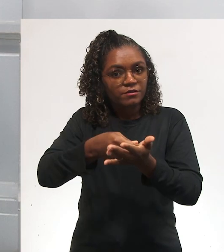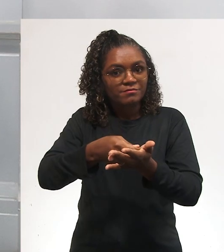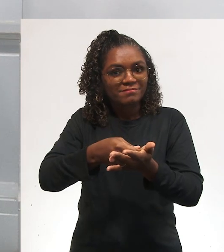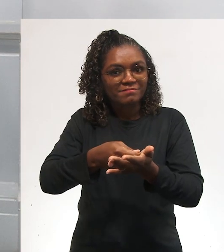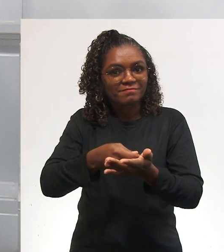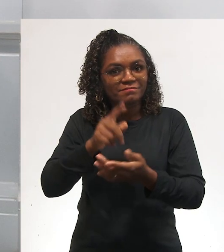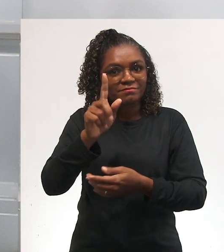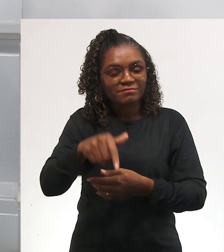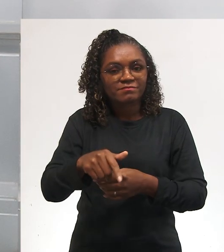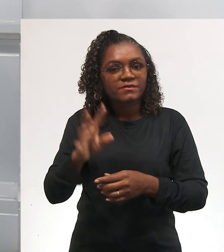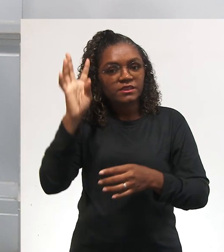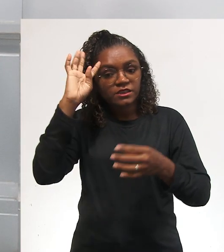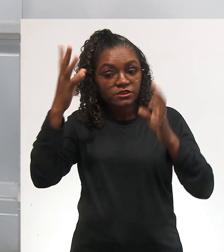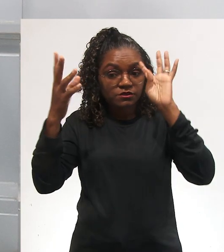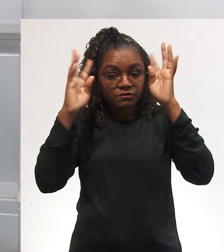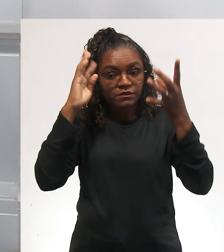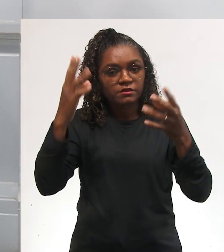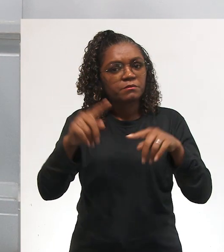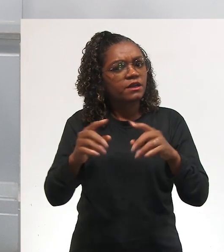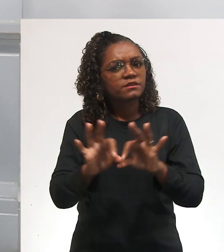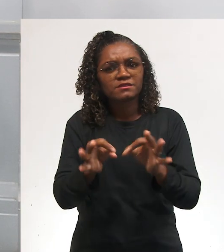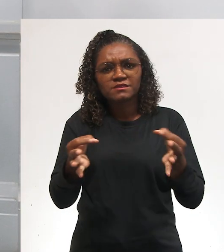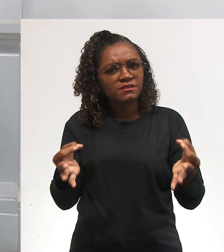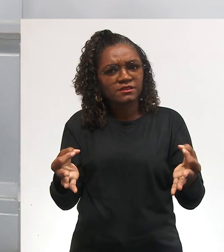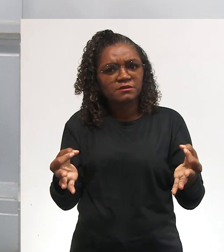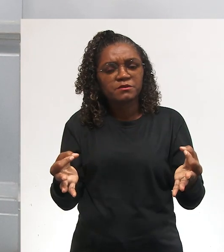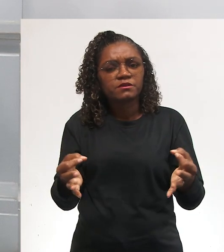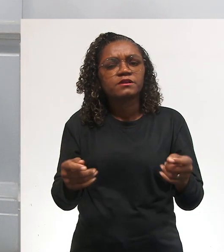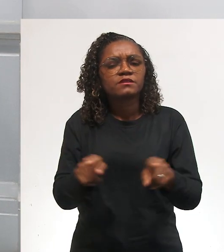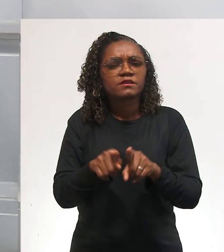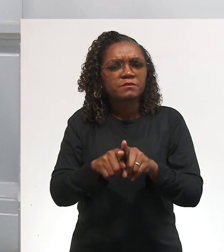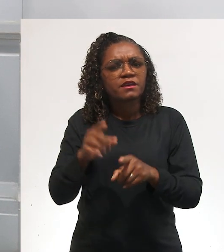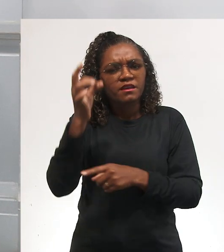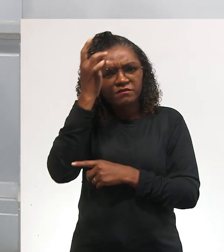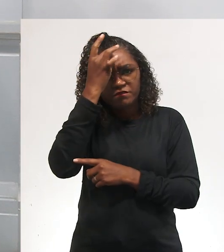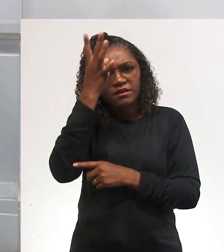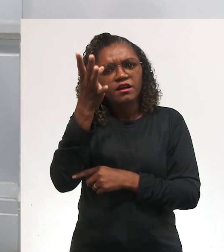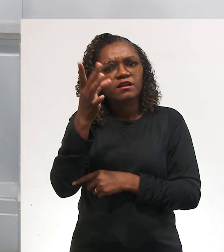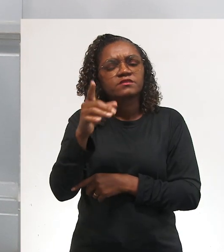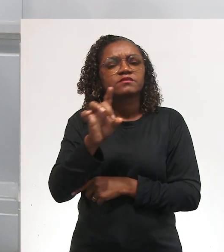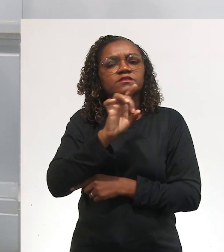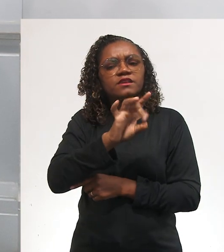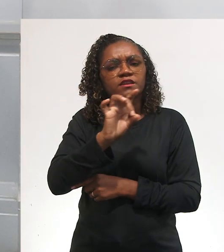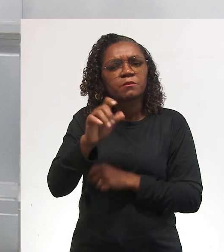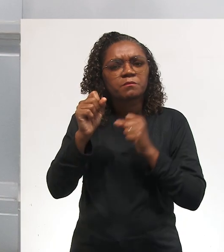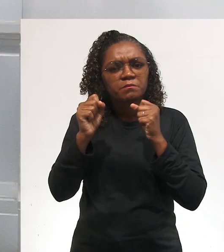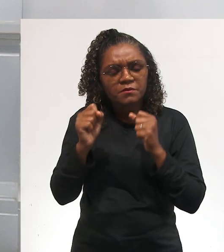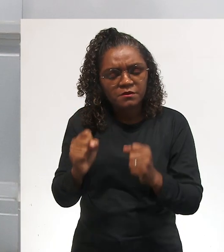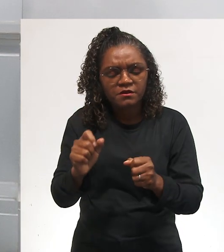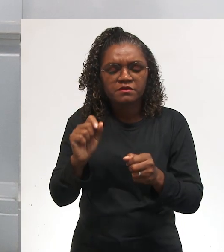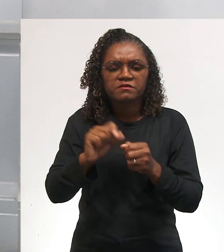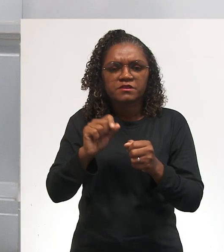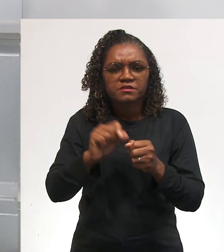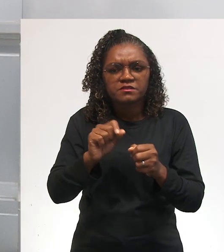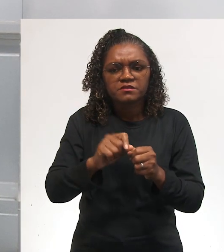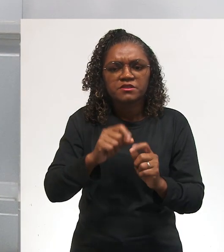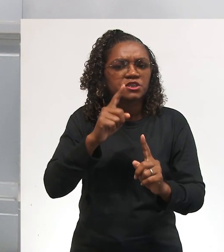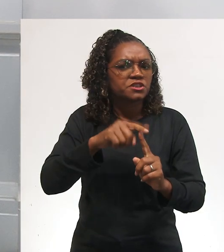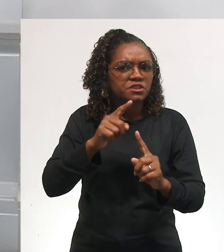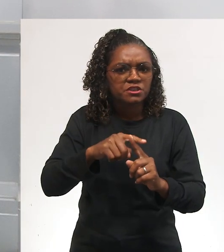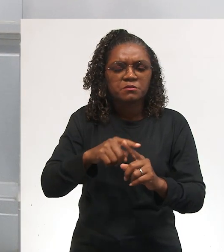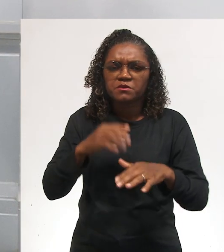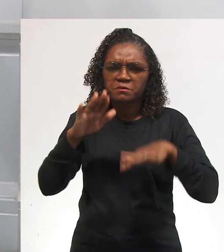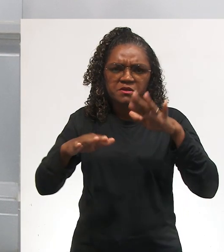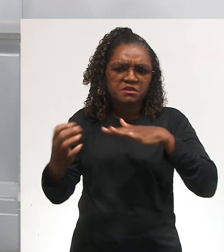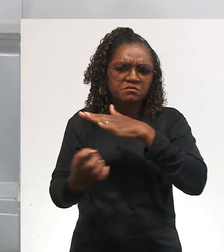a princípio ela é uma ferramenta assim básica, fácil, que todos podem fazer, independente do